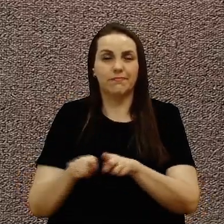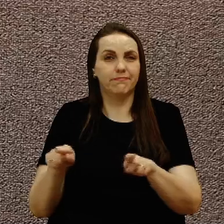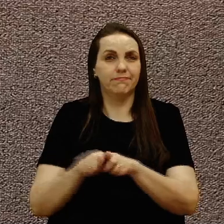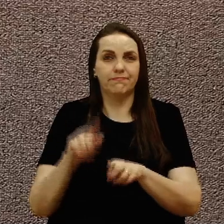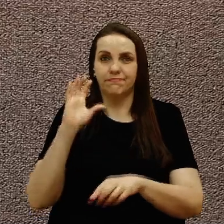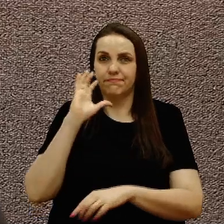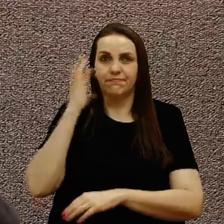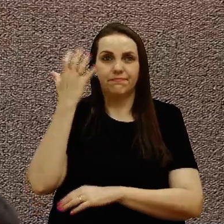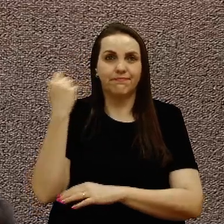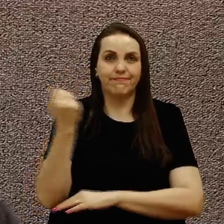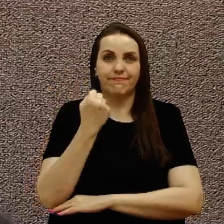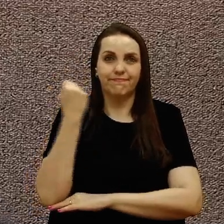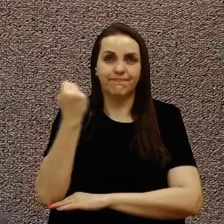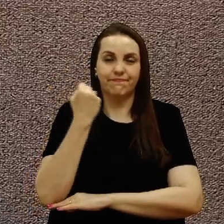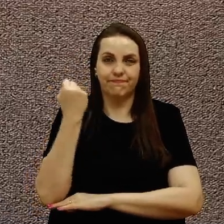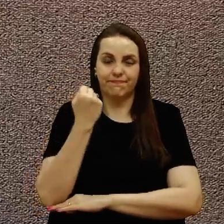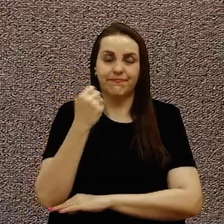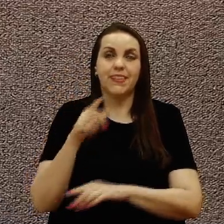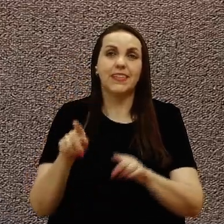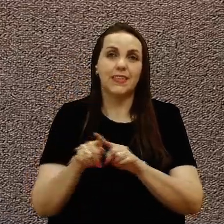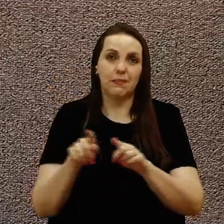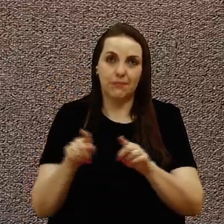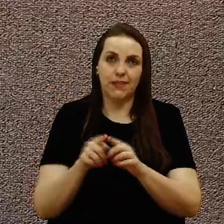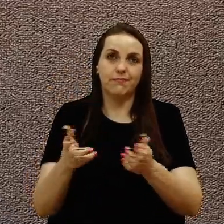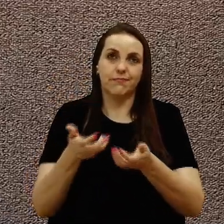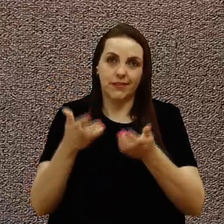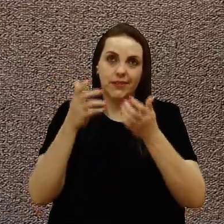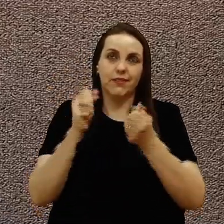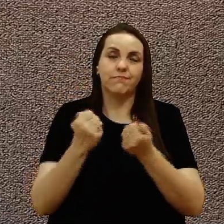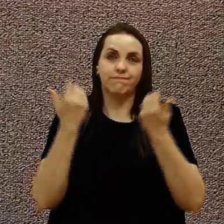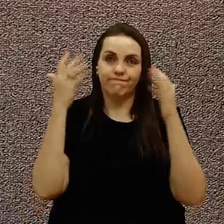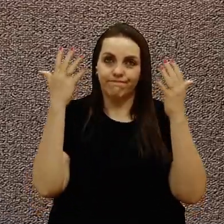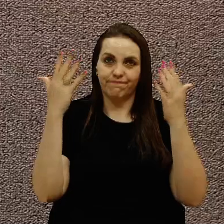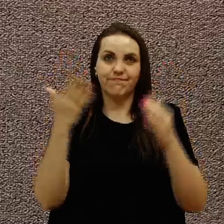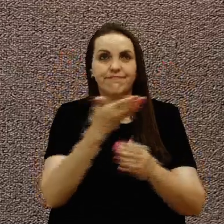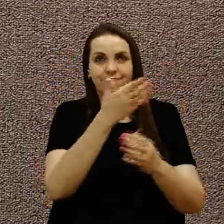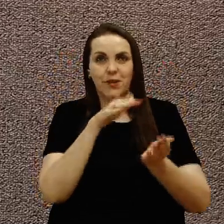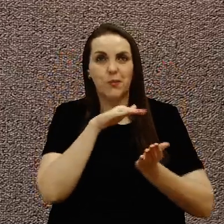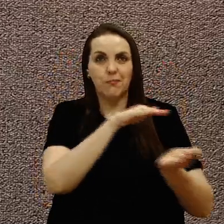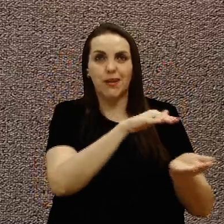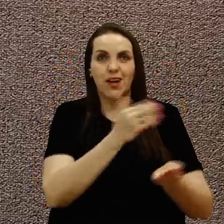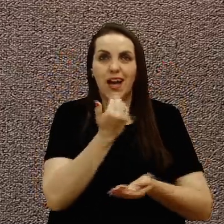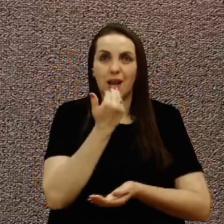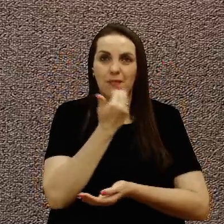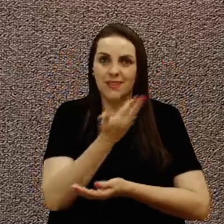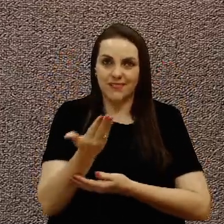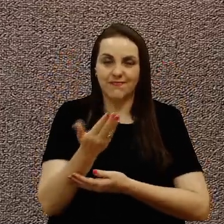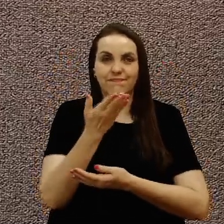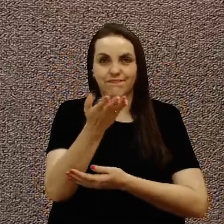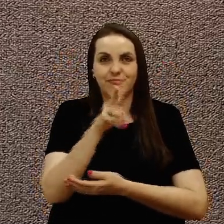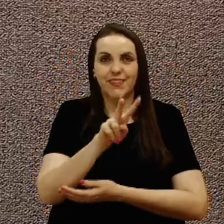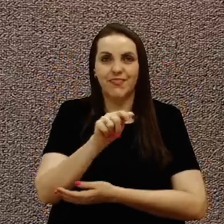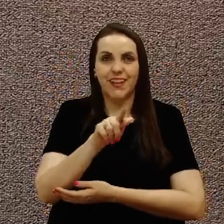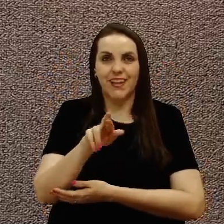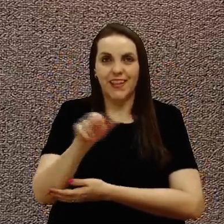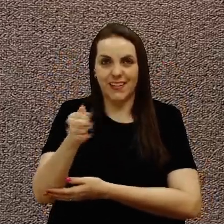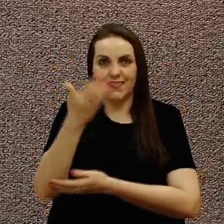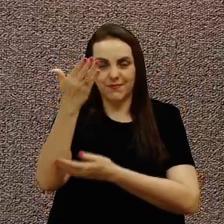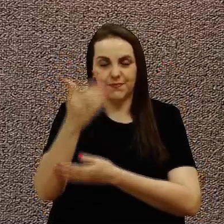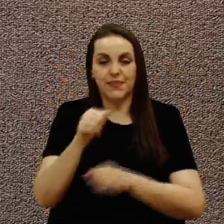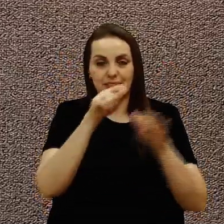de me celebrar e congratular ao Banco de Alimentos, está aqui a Valéria, que está na semana dos 20 anos. Domingo